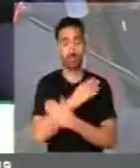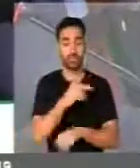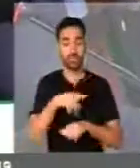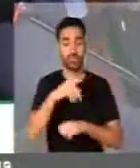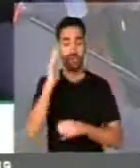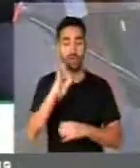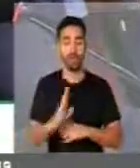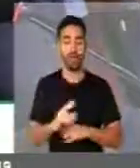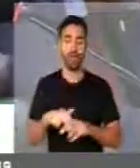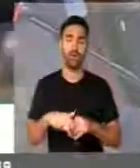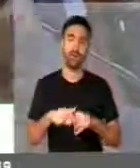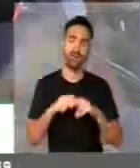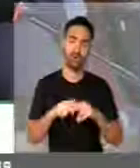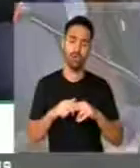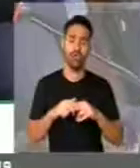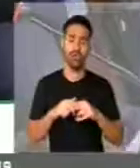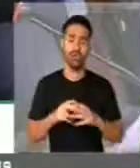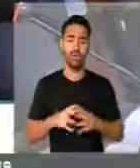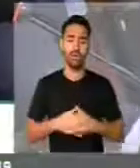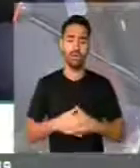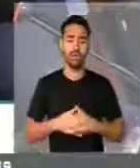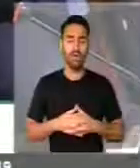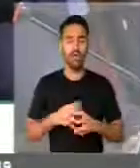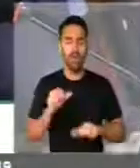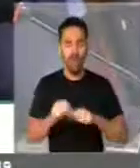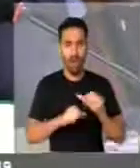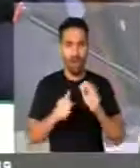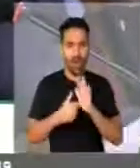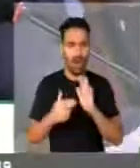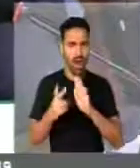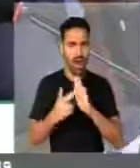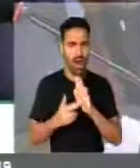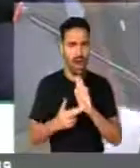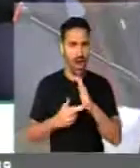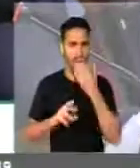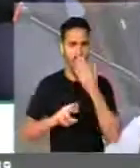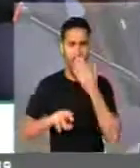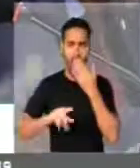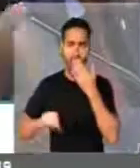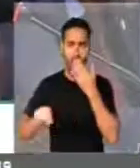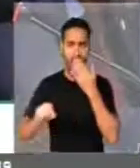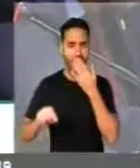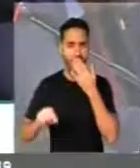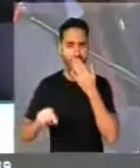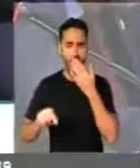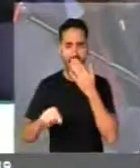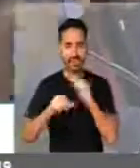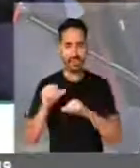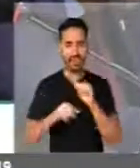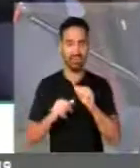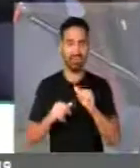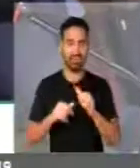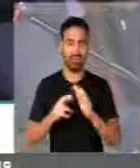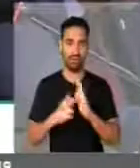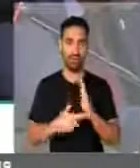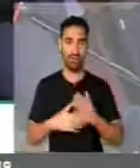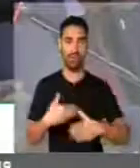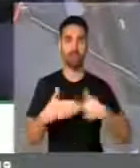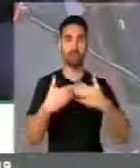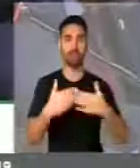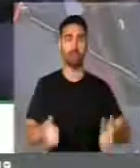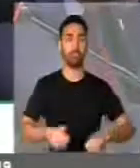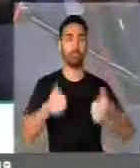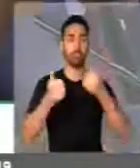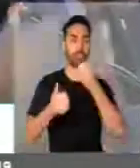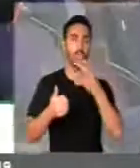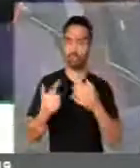país. Portanto, essa reforma, ela não é uma reforma que avança, ela não é uma reforma